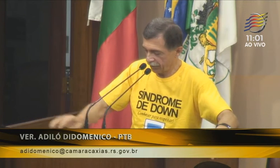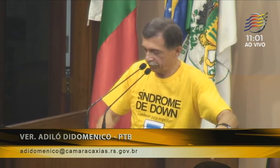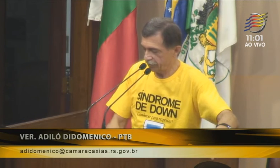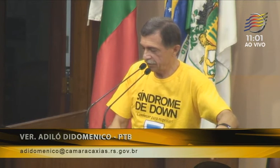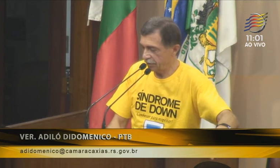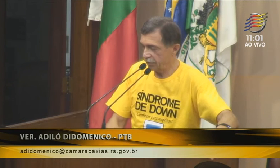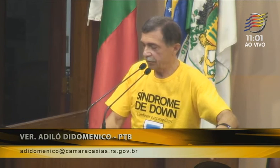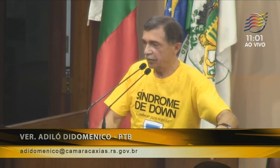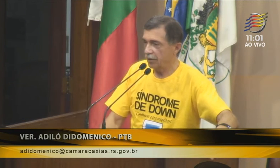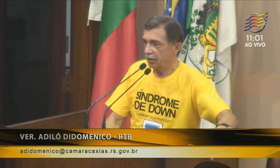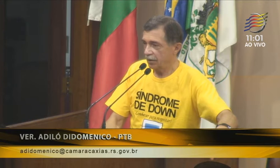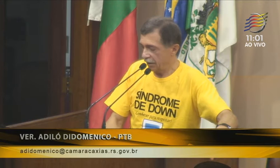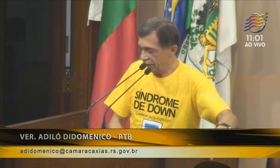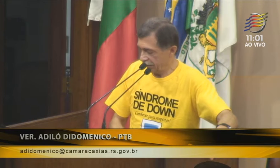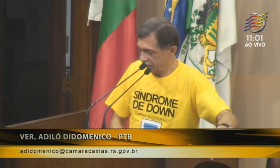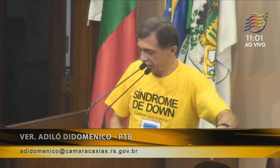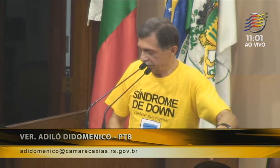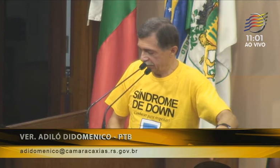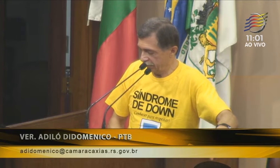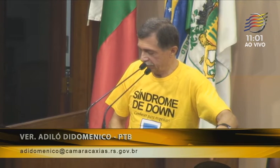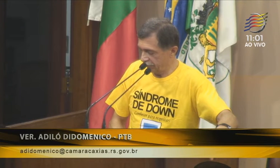do crivo.